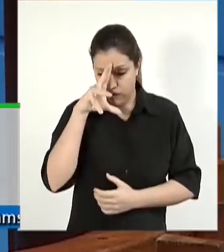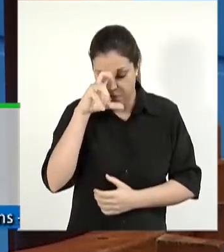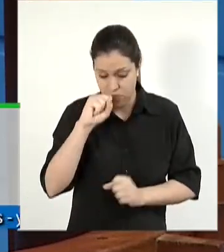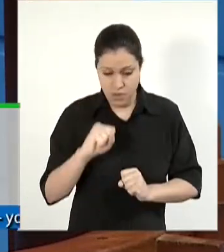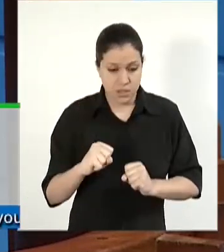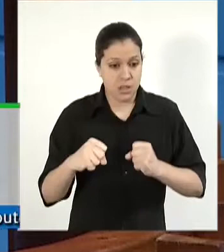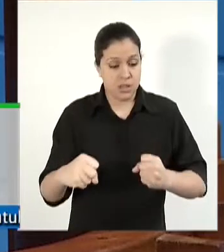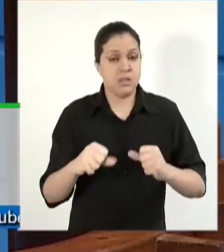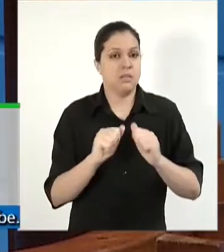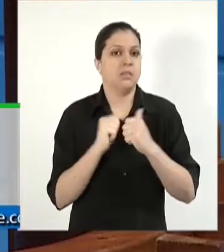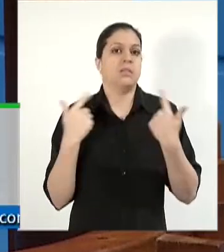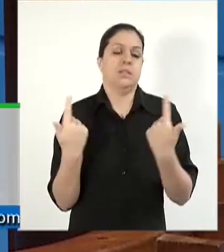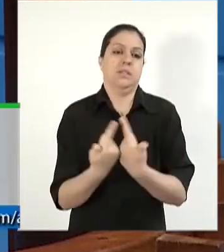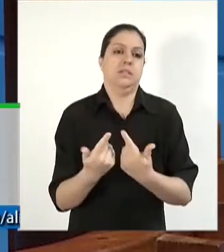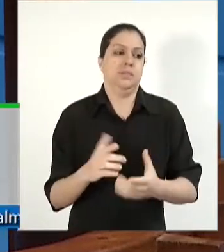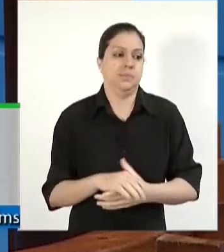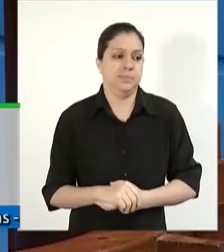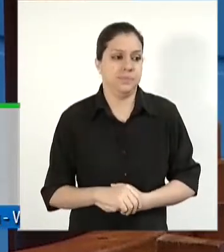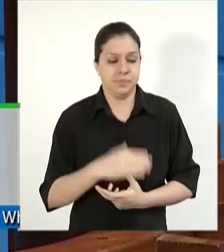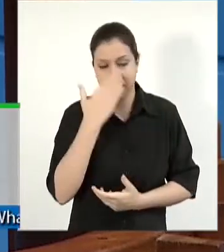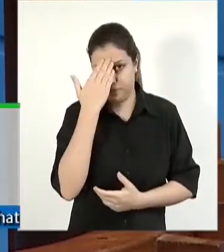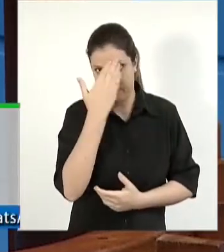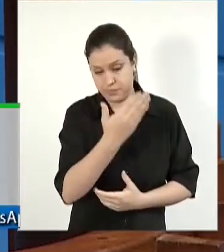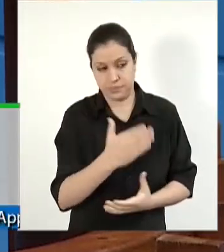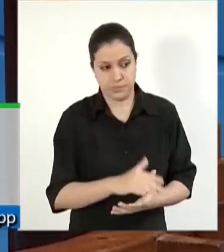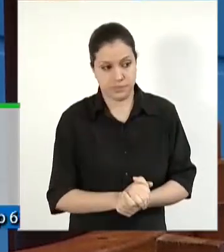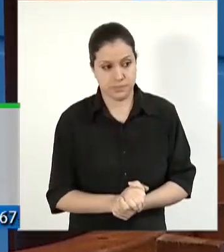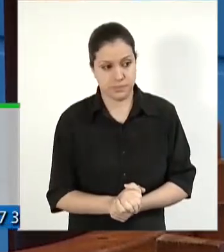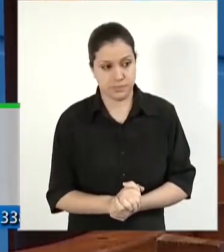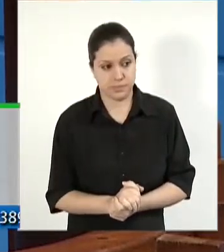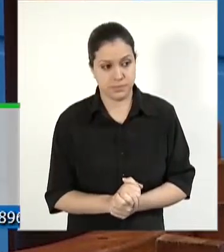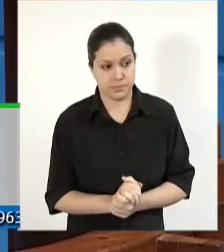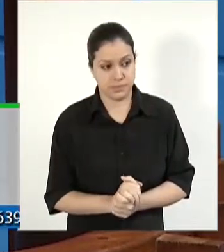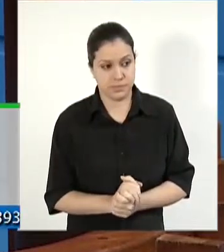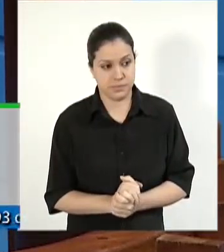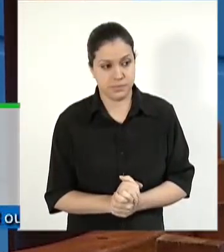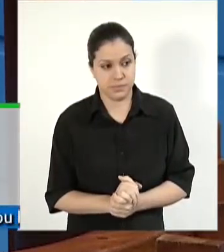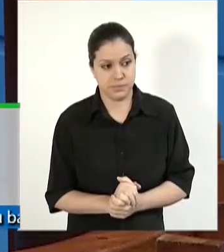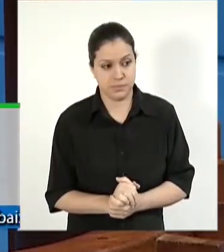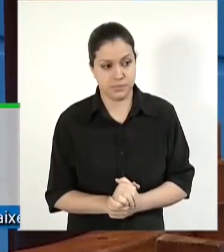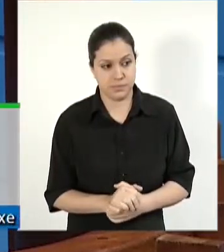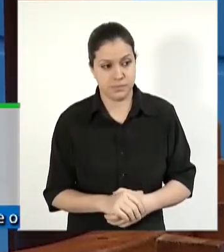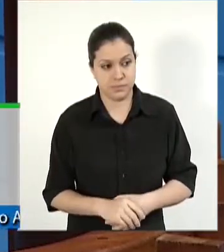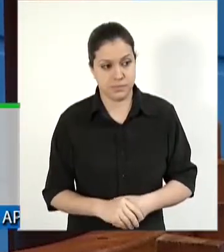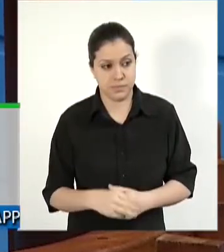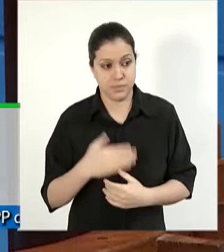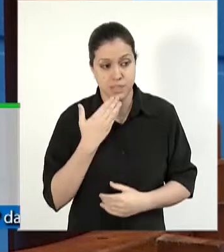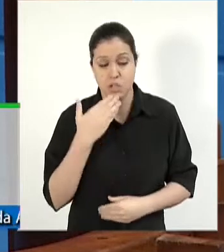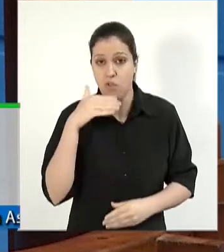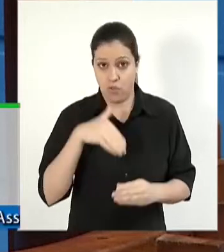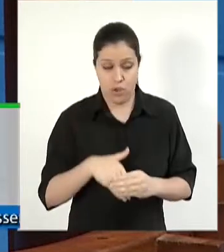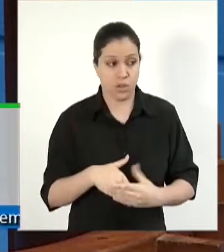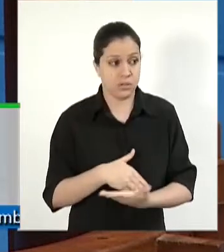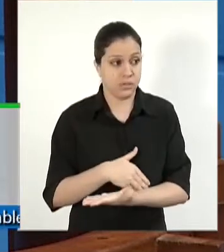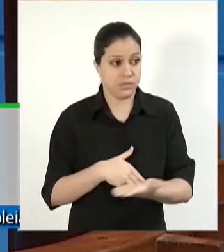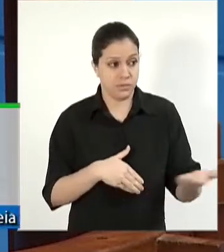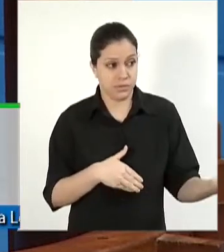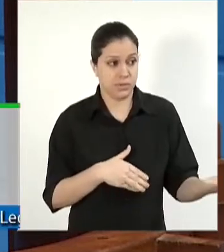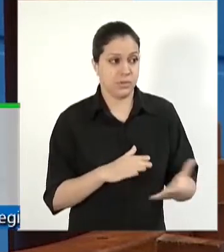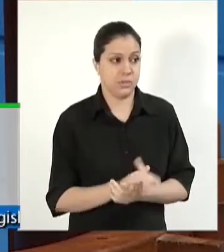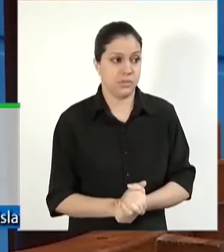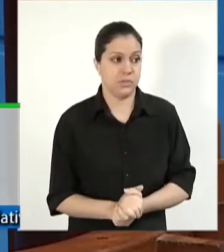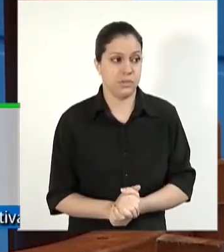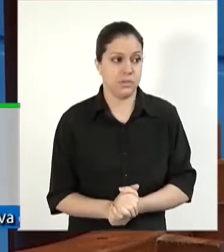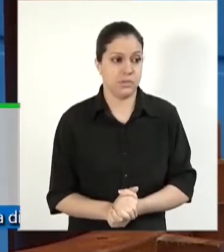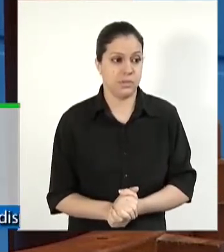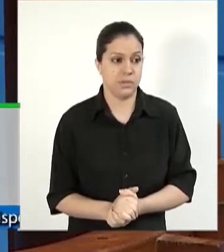essa casa. Muito obrigado. Eram essas as considerações que eu queria fazer, pedindo o voto de vossas excelências para que